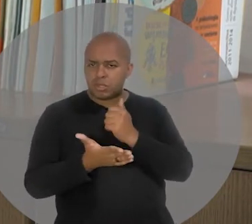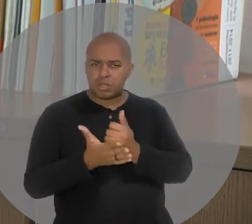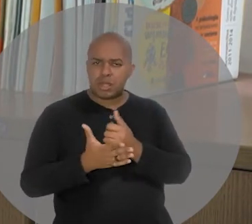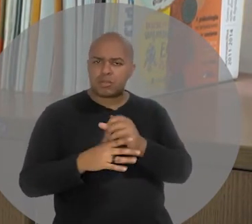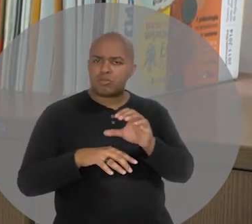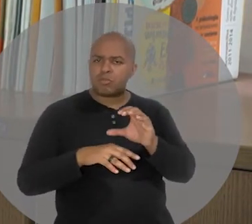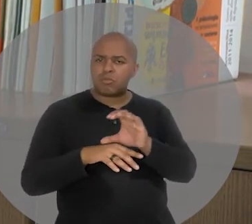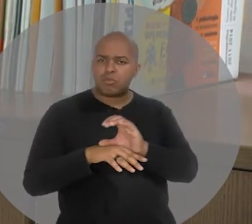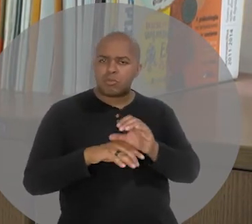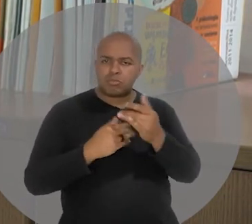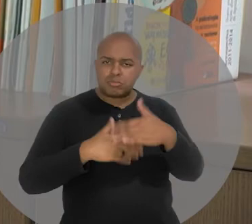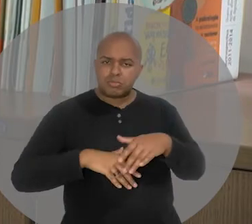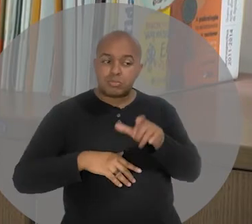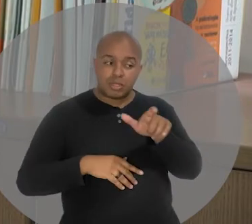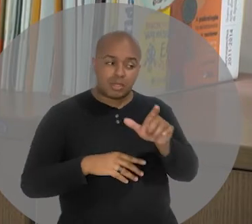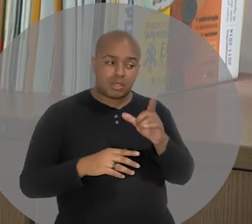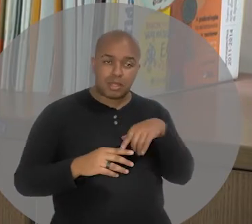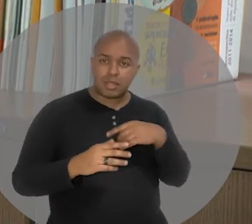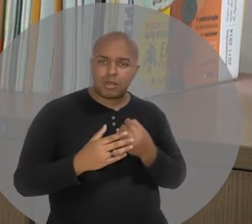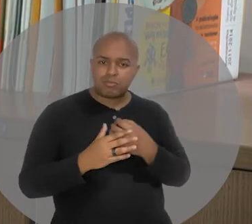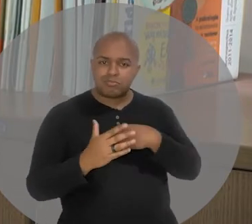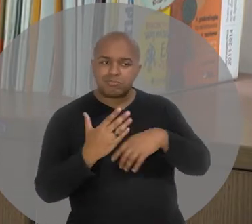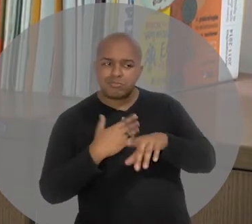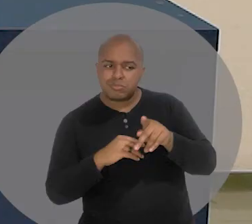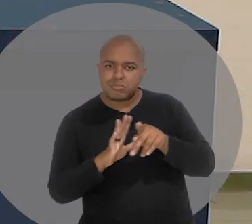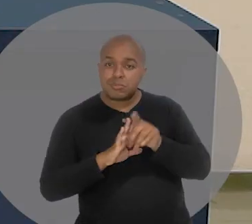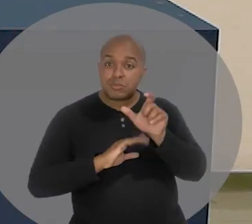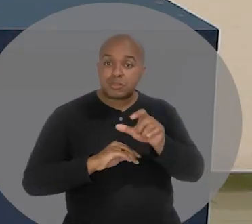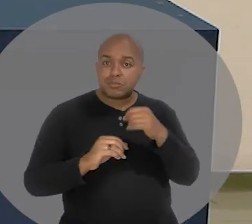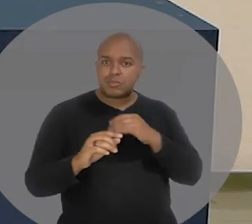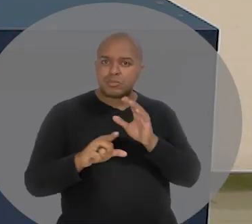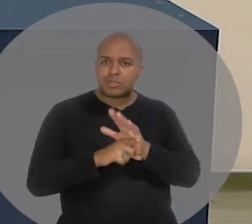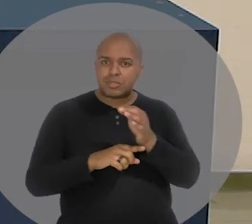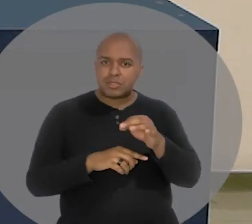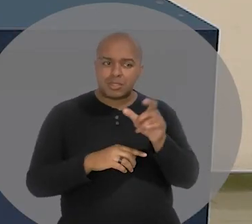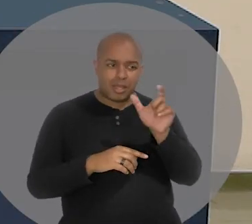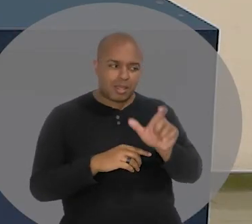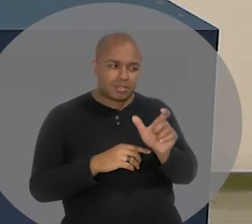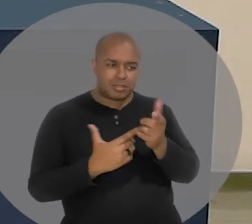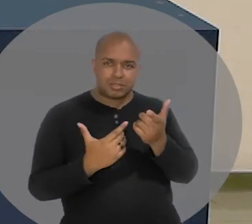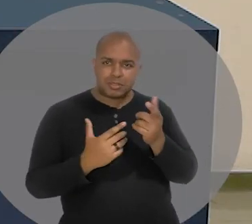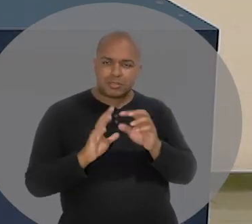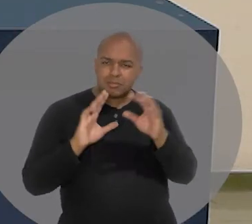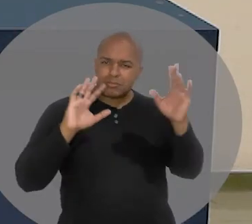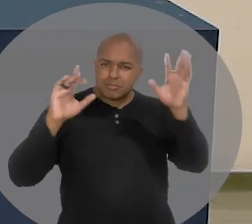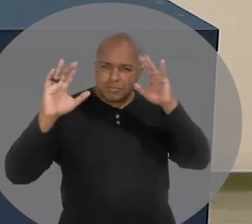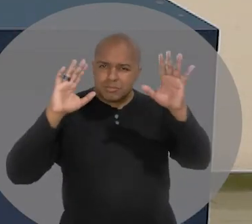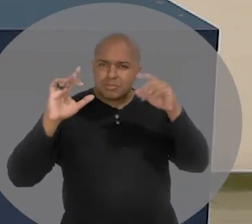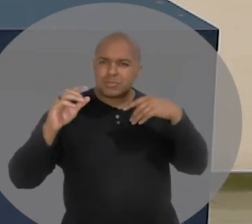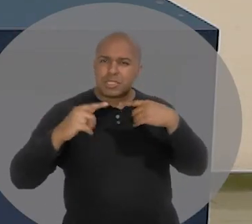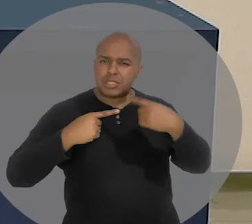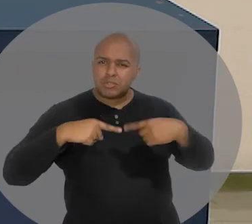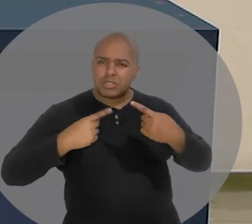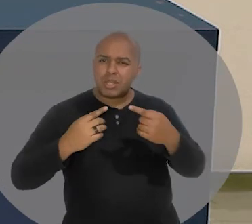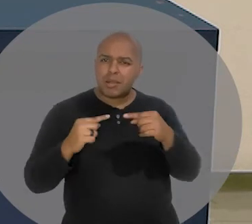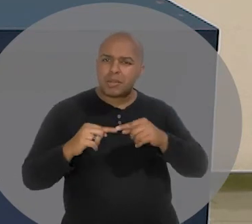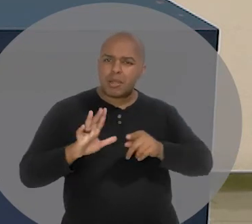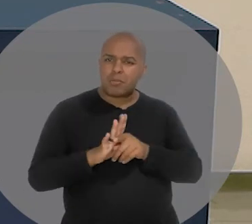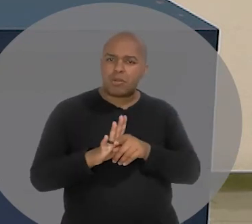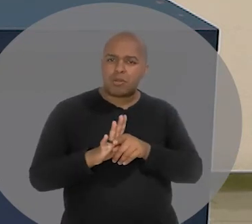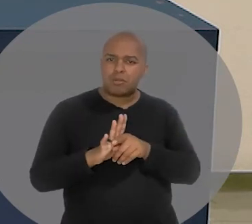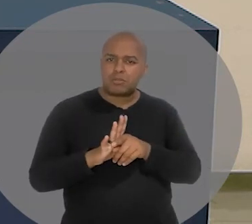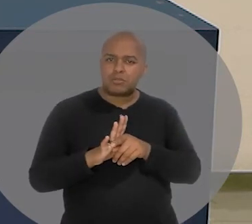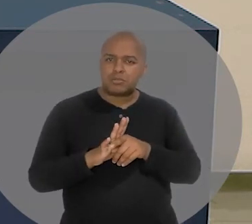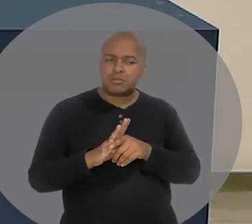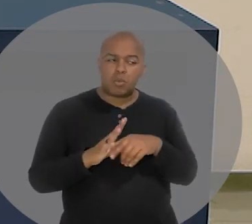concursada, que se engaje para isso. Essa reflexão, essa discussão, né, sobre